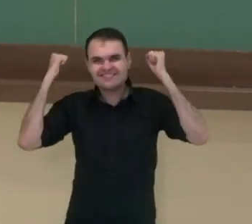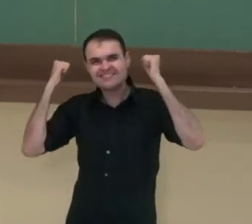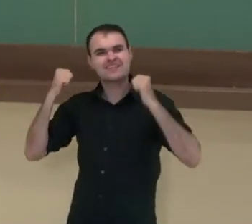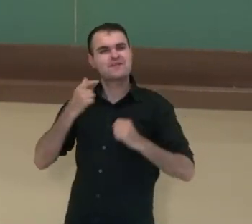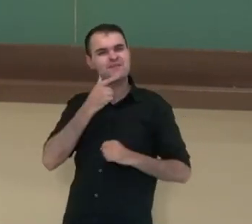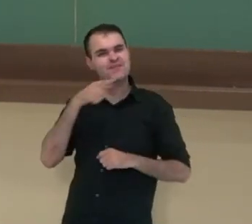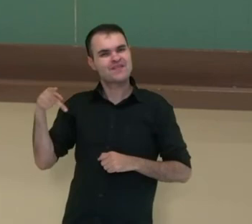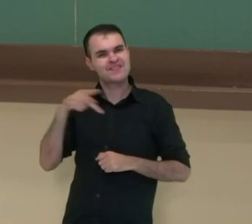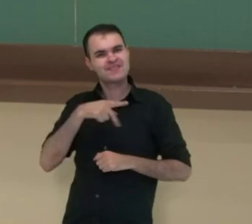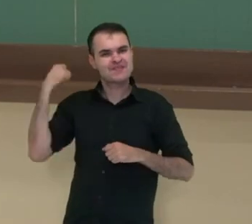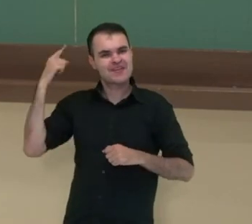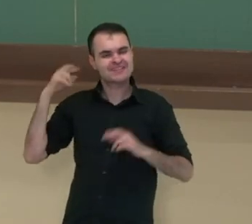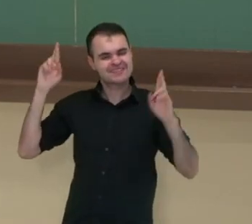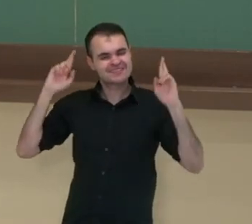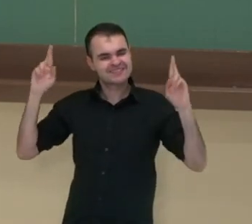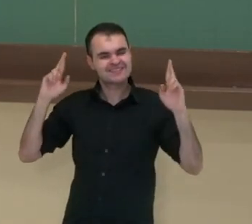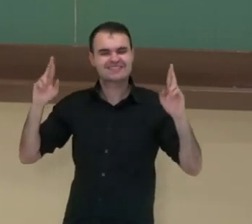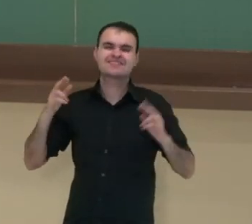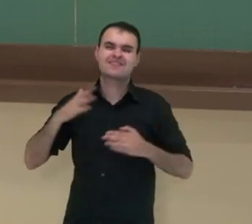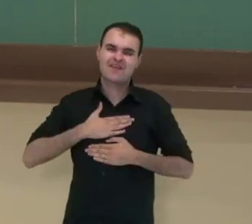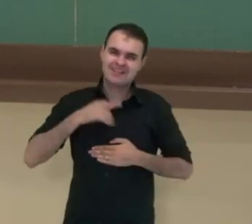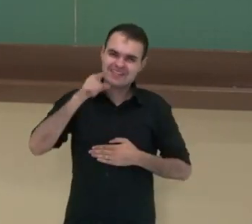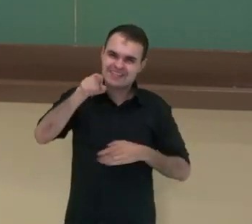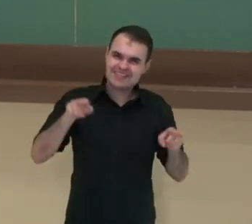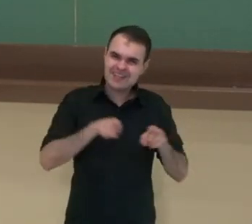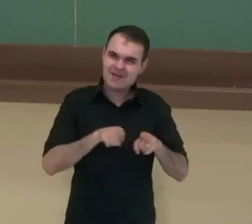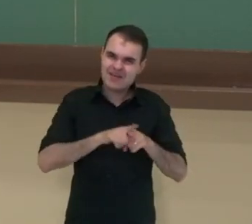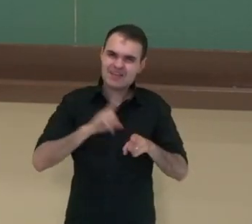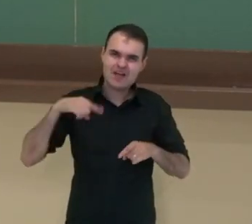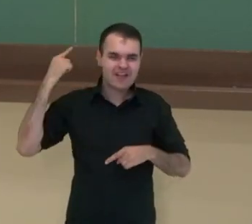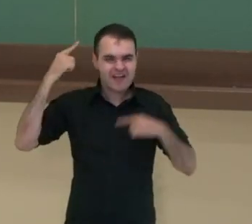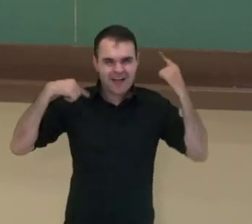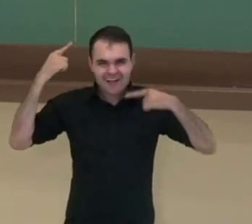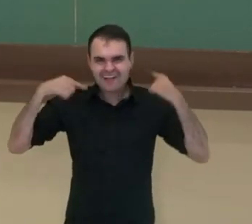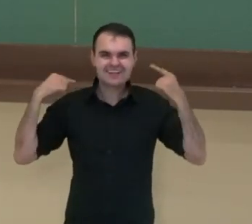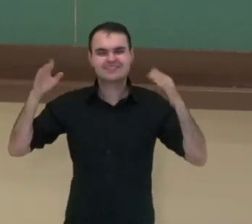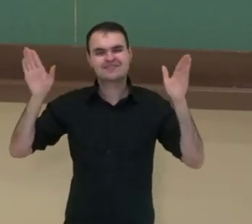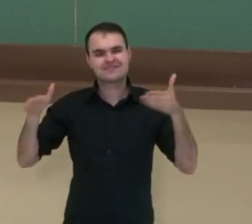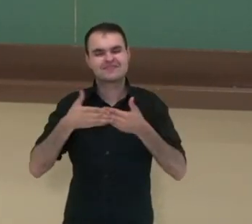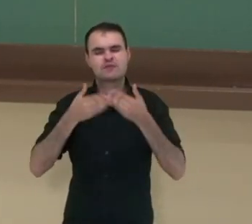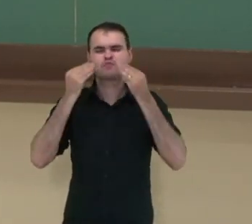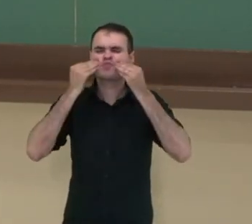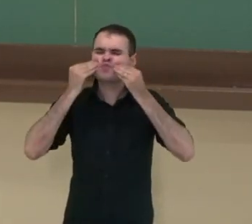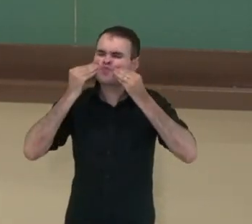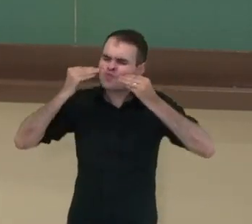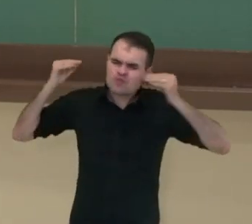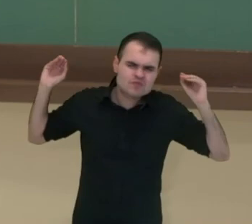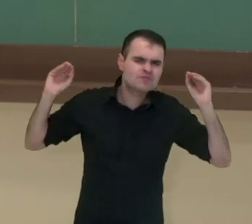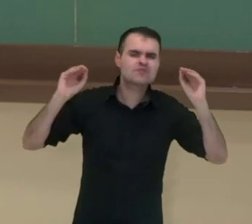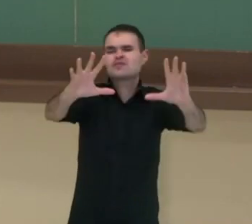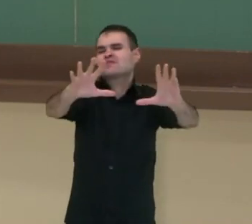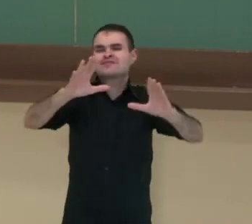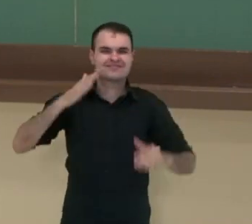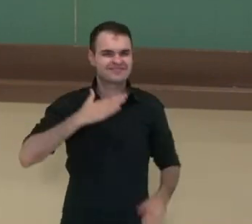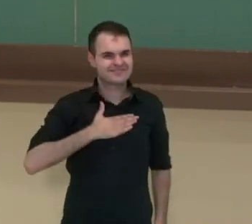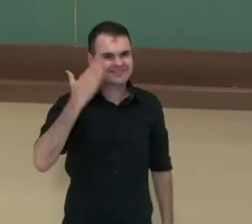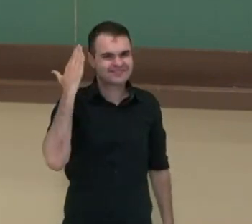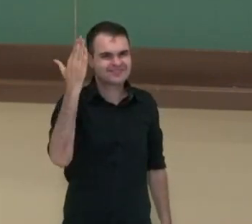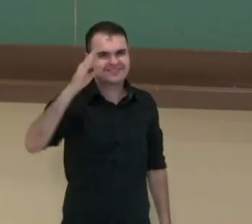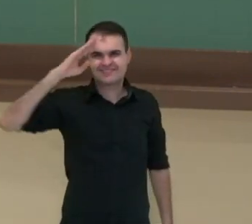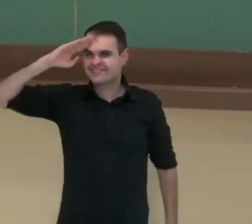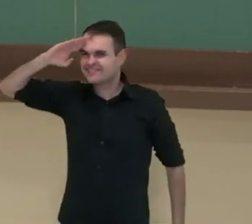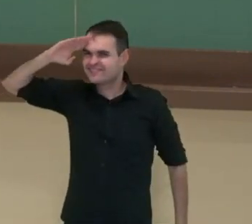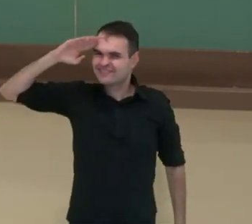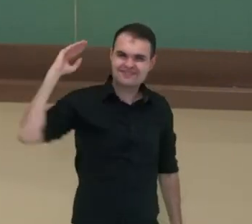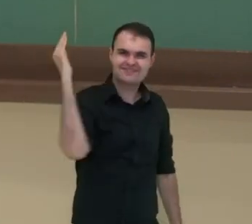maluquinha adorei espero que vocês tenham adorado também a nossa maluquice a gente vai ficando por aqui um beijo Ultra mega gigante no coração